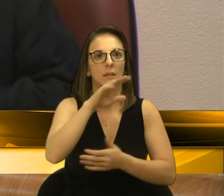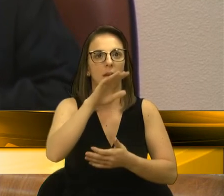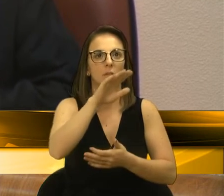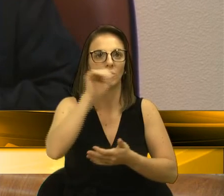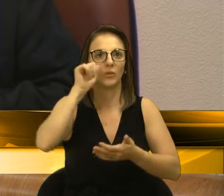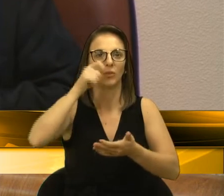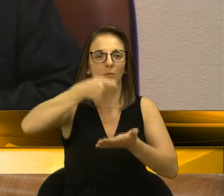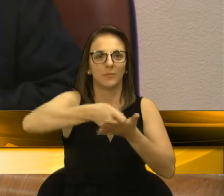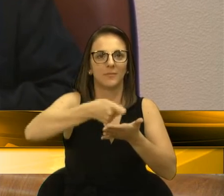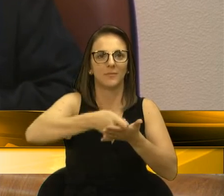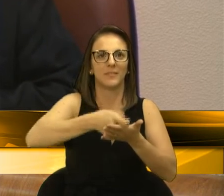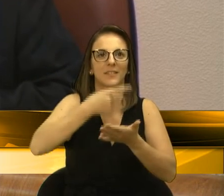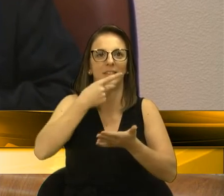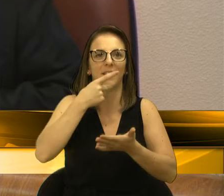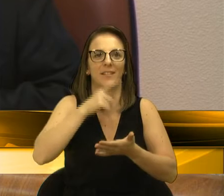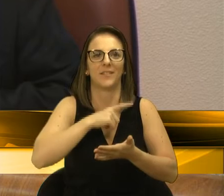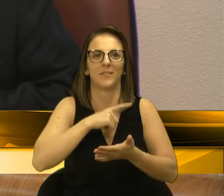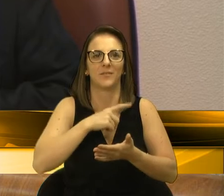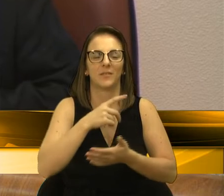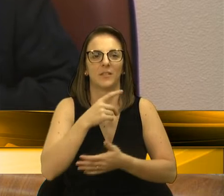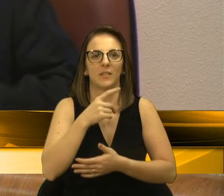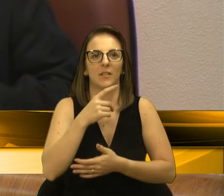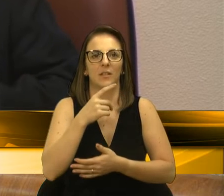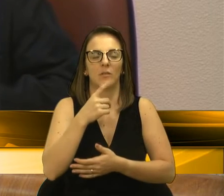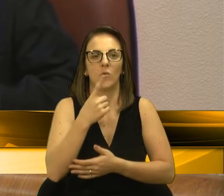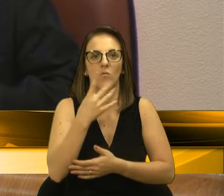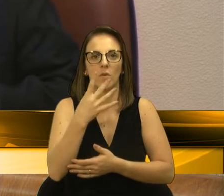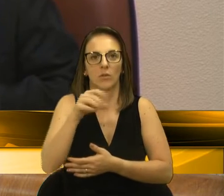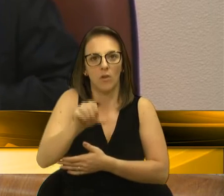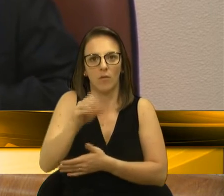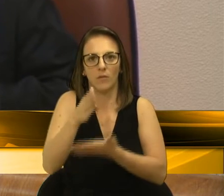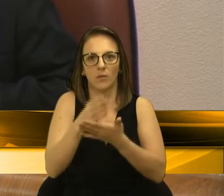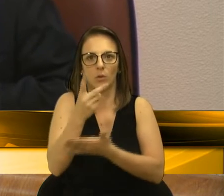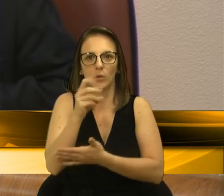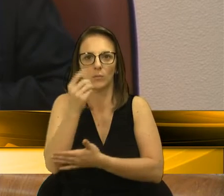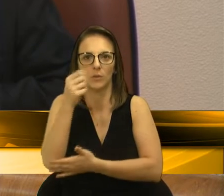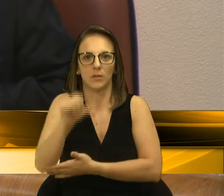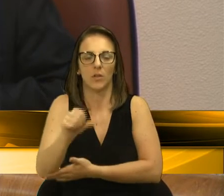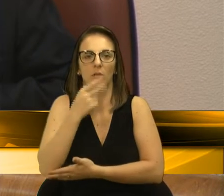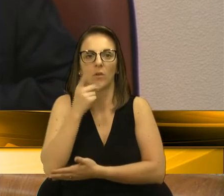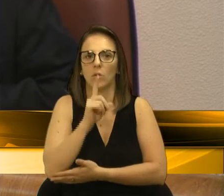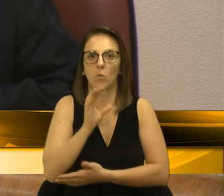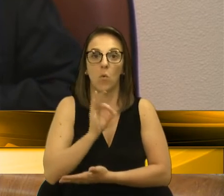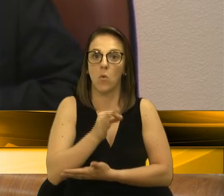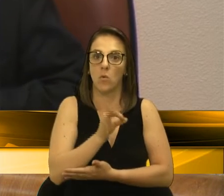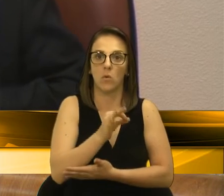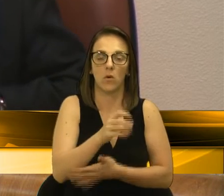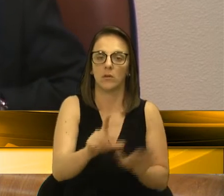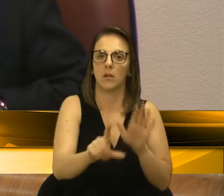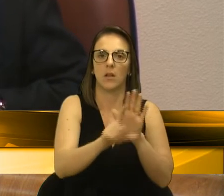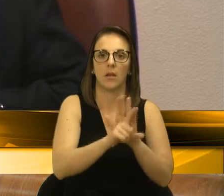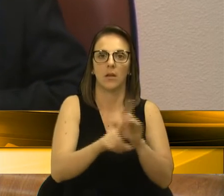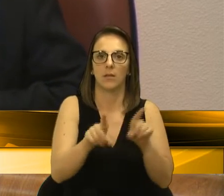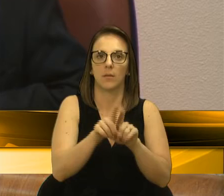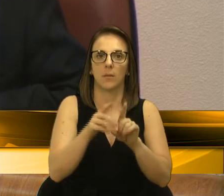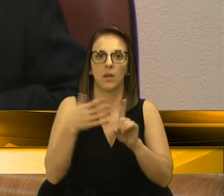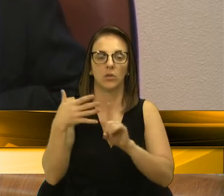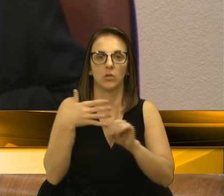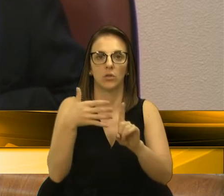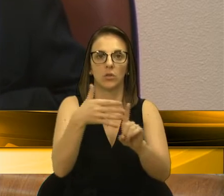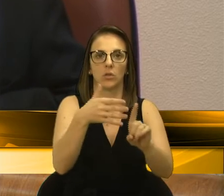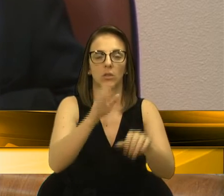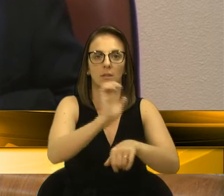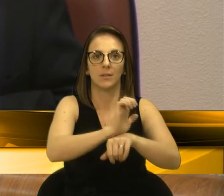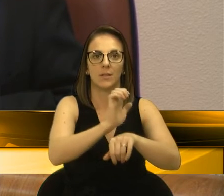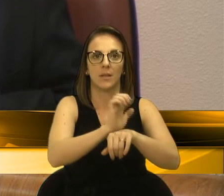número 149/2019, em flagrante desacordo com a legislação e as diretrizes de um Estado